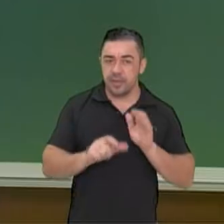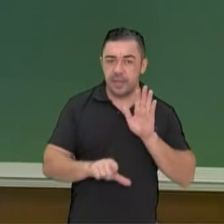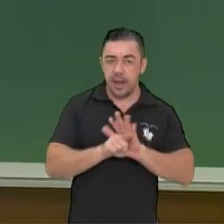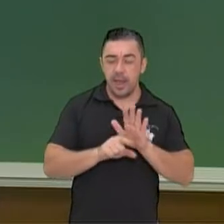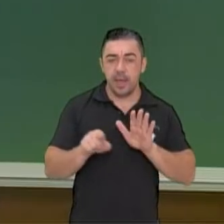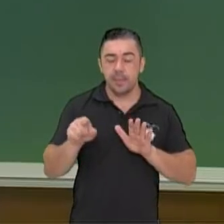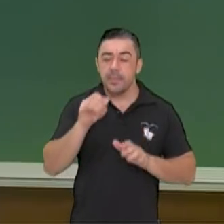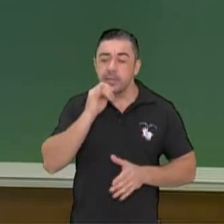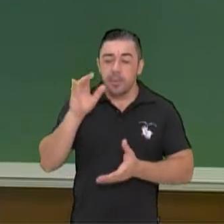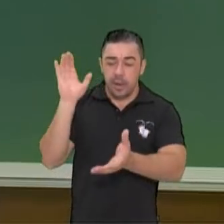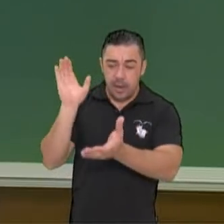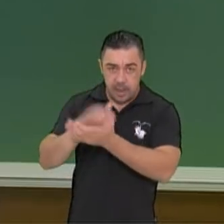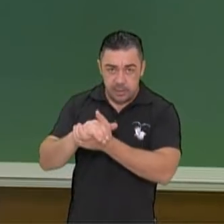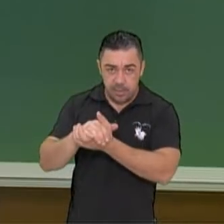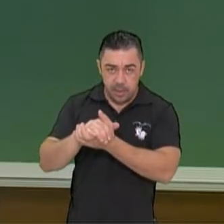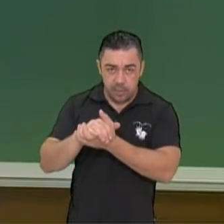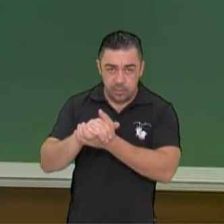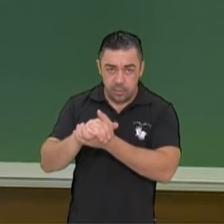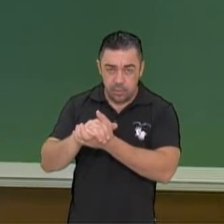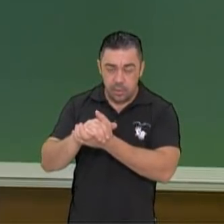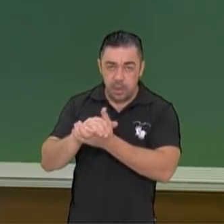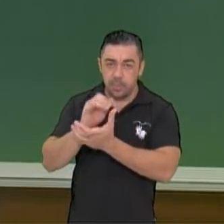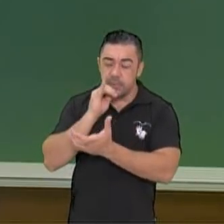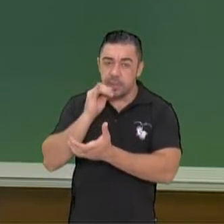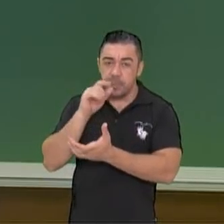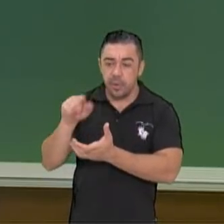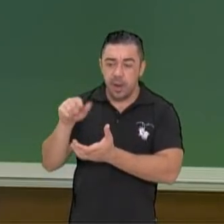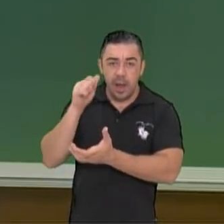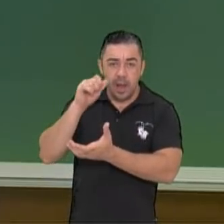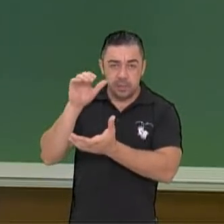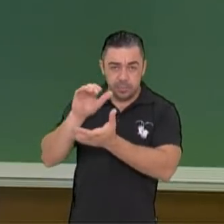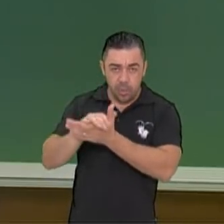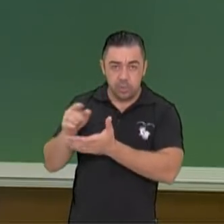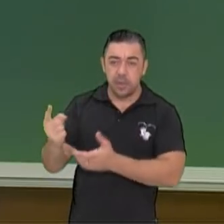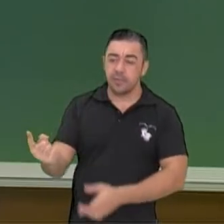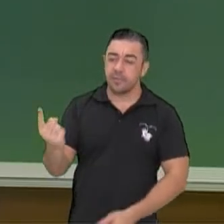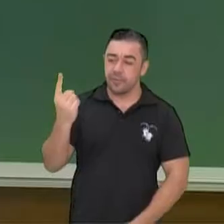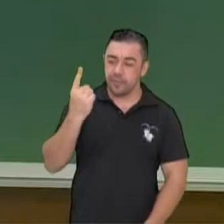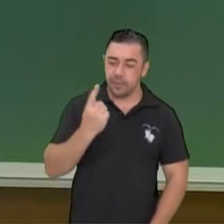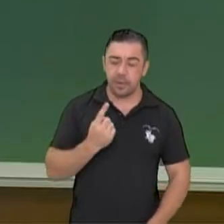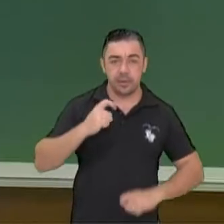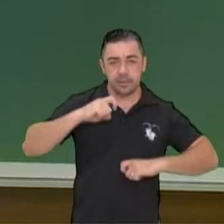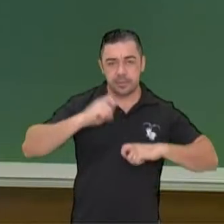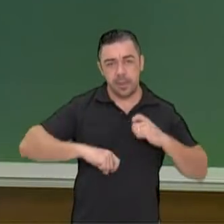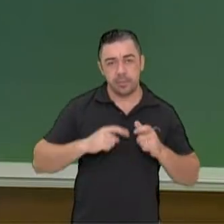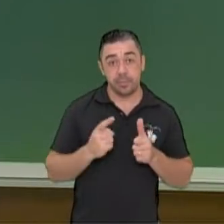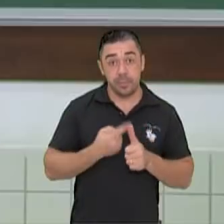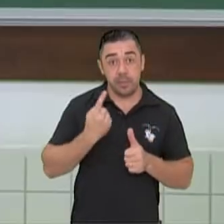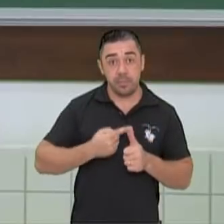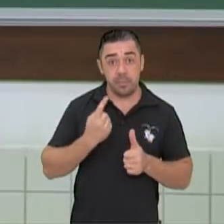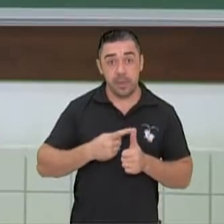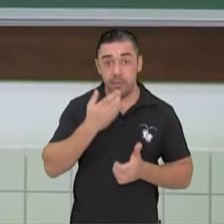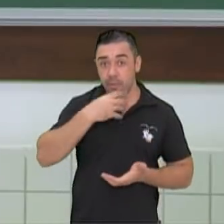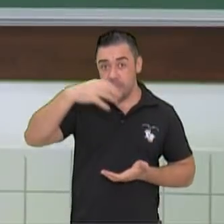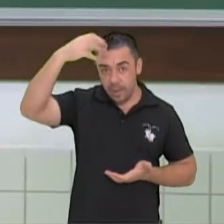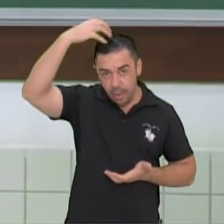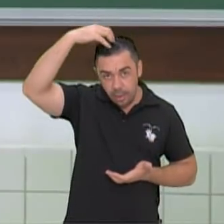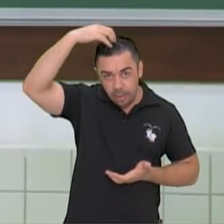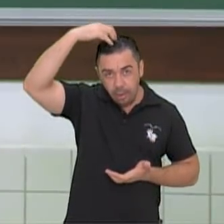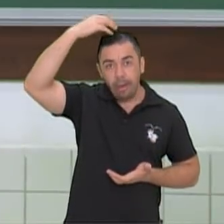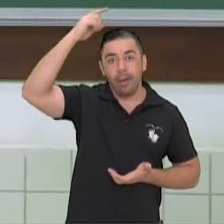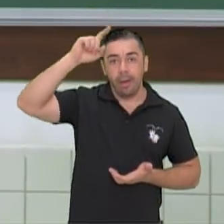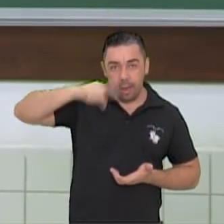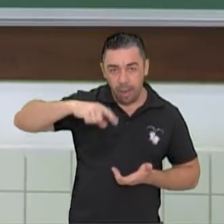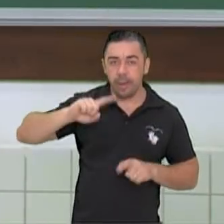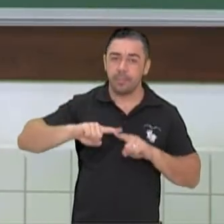camponesa, teria que primeiramente passar uma noite com ele, para depois ir com seu marido camponês. Claro que isso não vai dar certo, né? Exatamente. Acabou